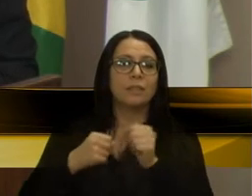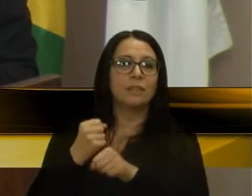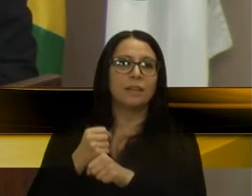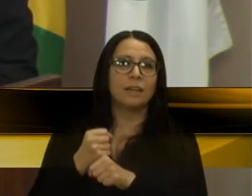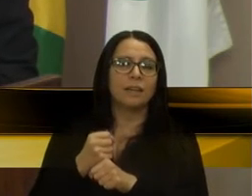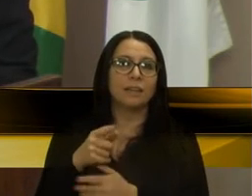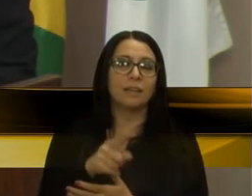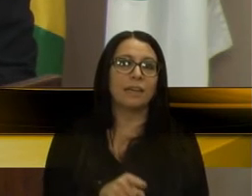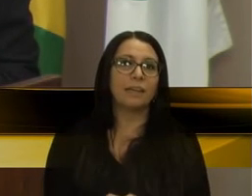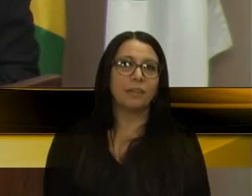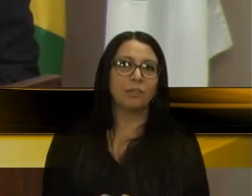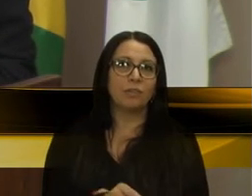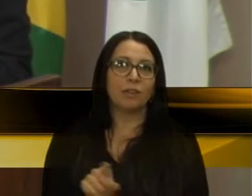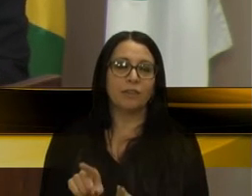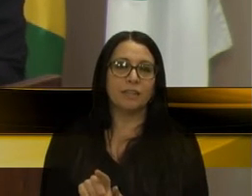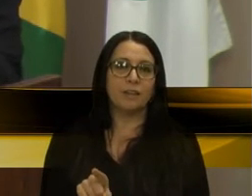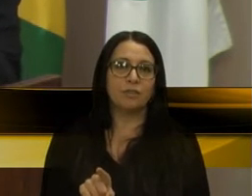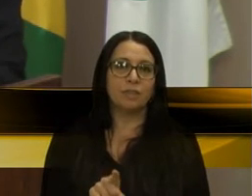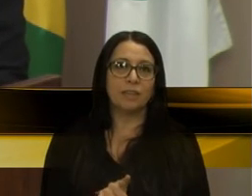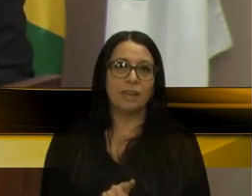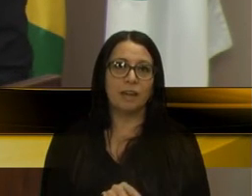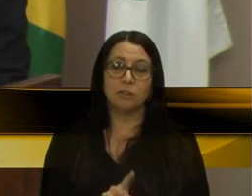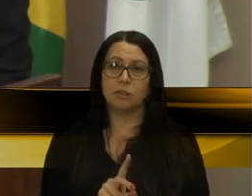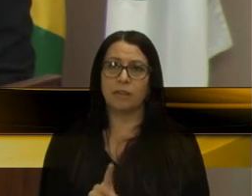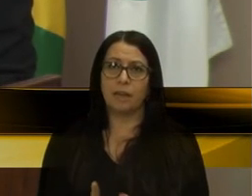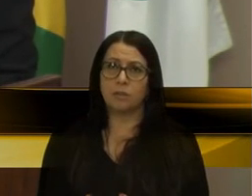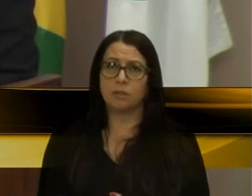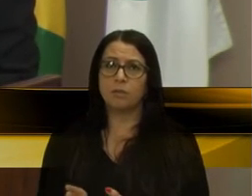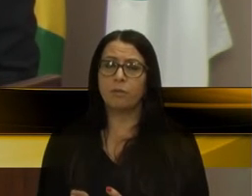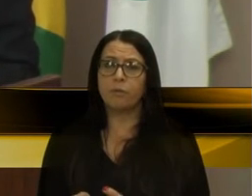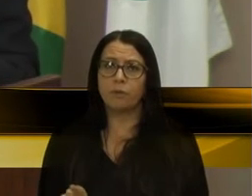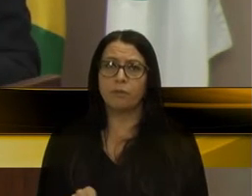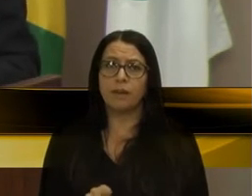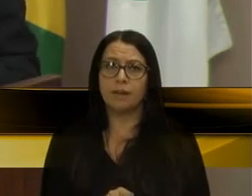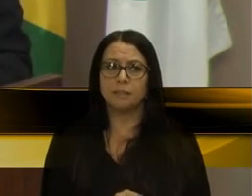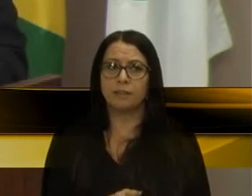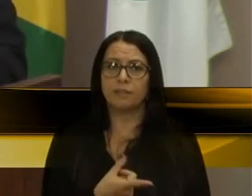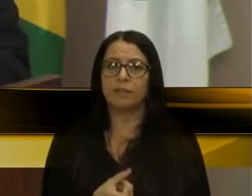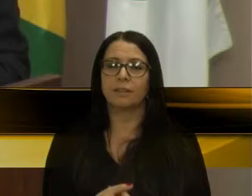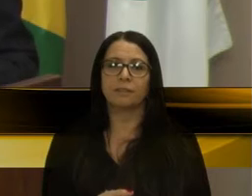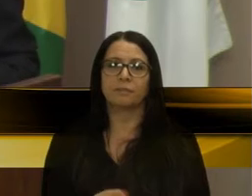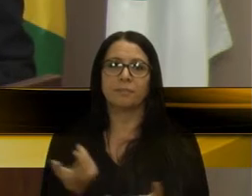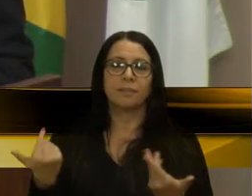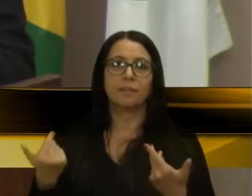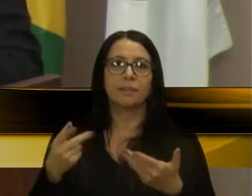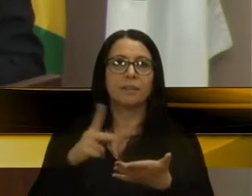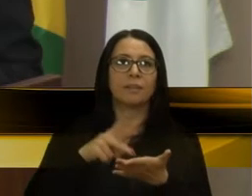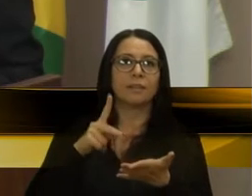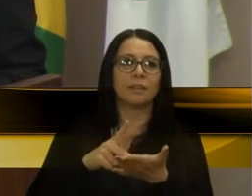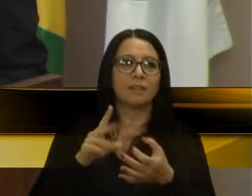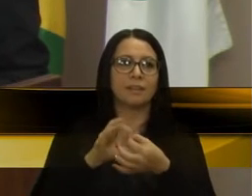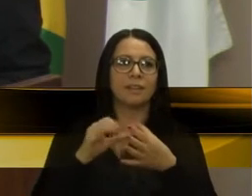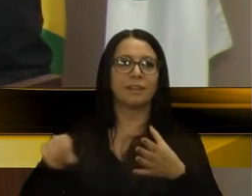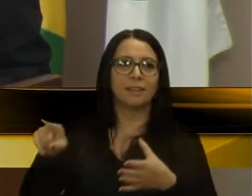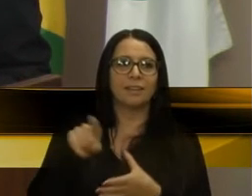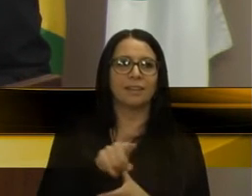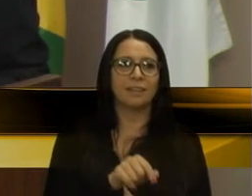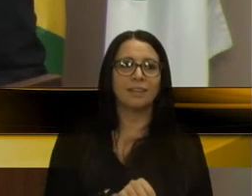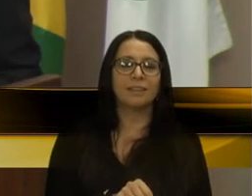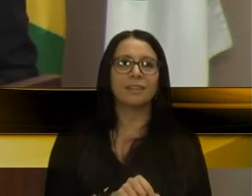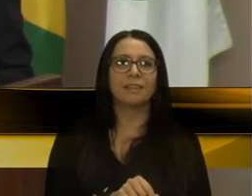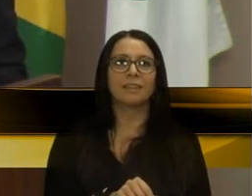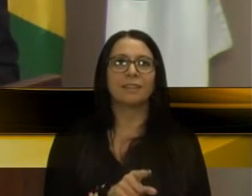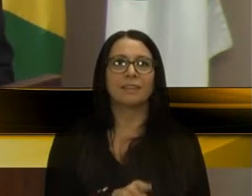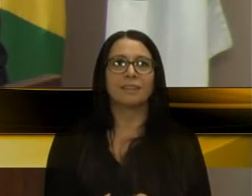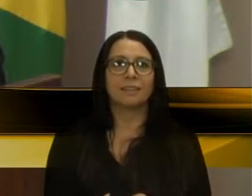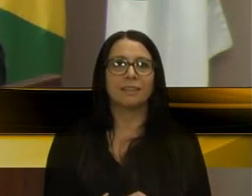que foi bastante benéfico para evitar que mortes aconteçam no trânsito. Então, é uma verdadeira liberação à impunidade. Seu à parte,